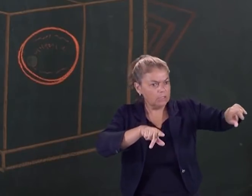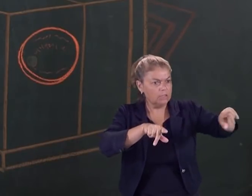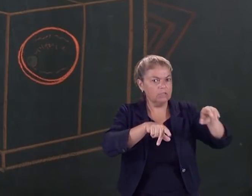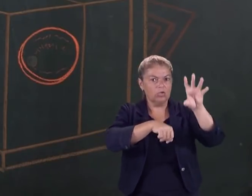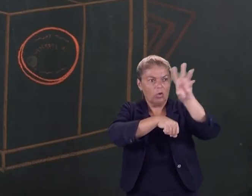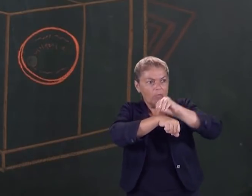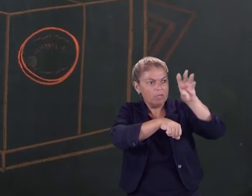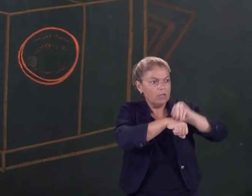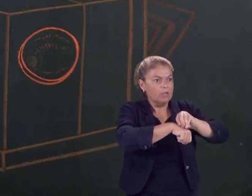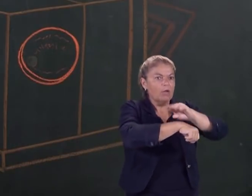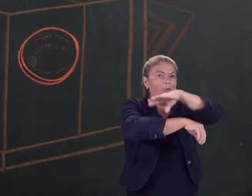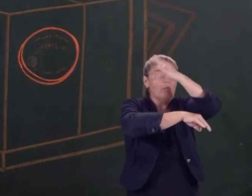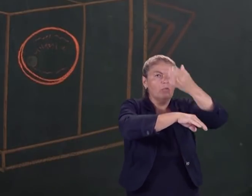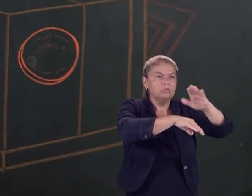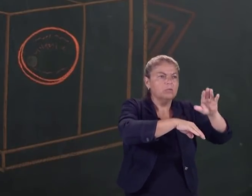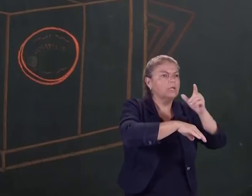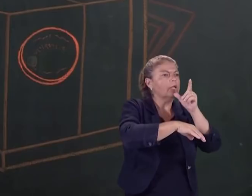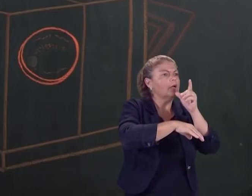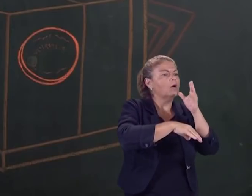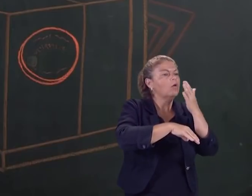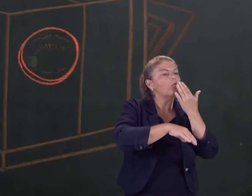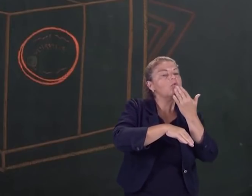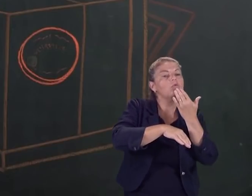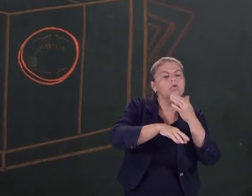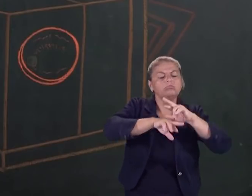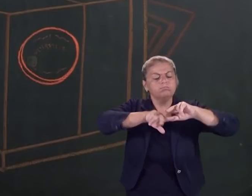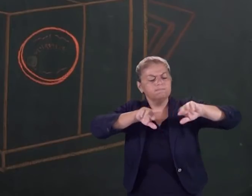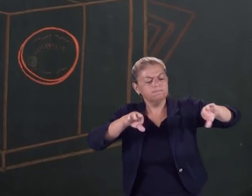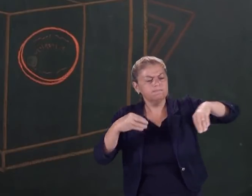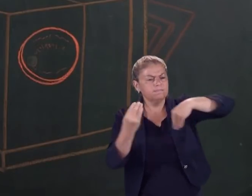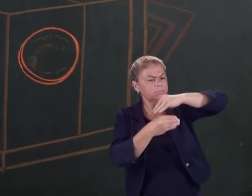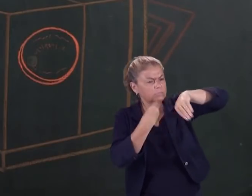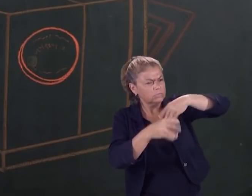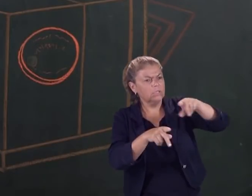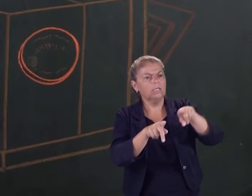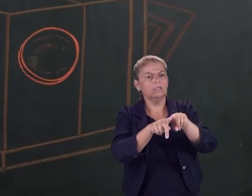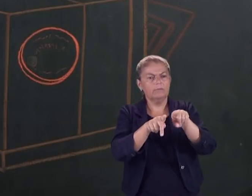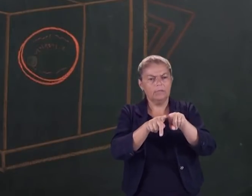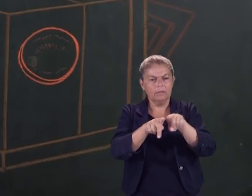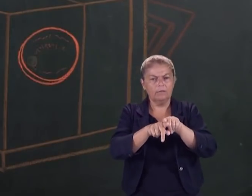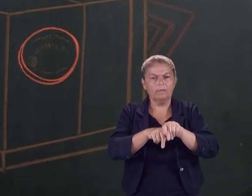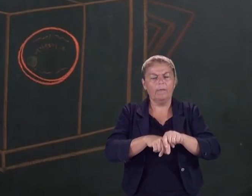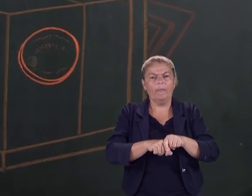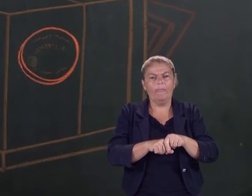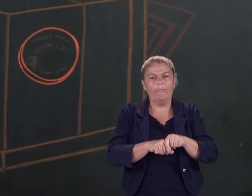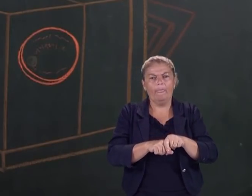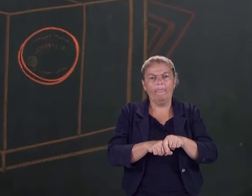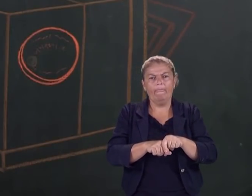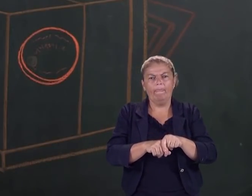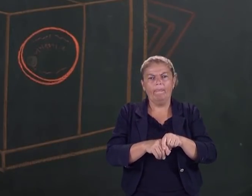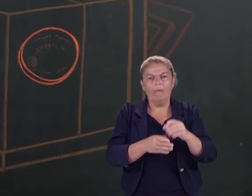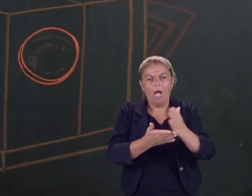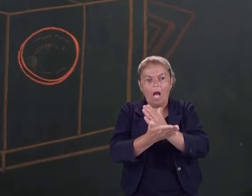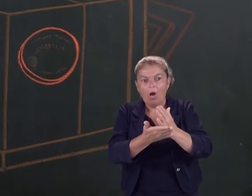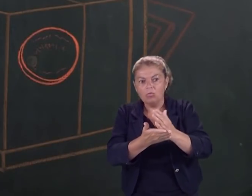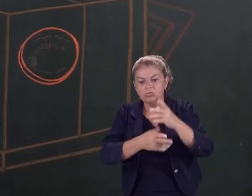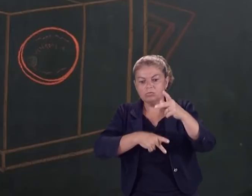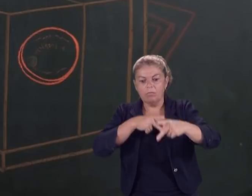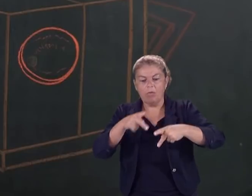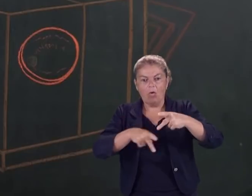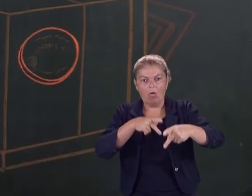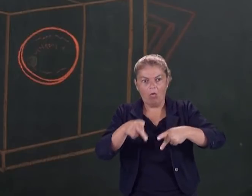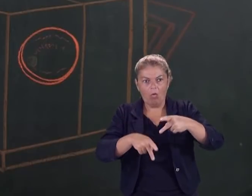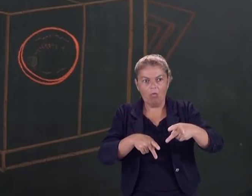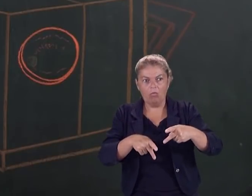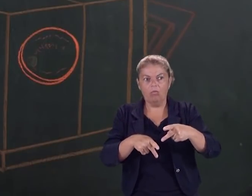a iluminação, o enquadramento. Ele também trabalhou muito com alguns povos